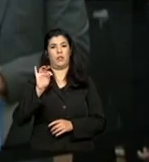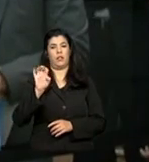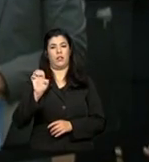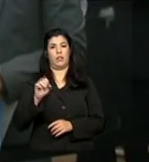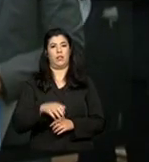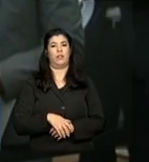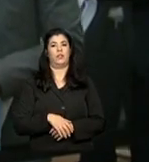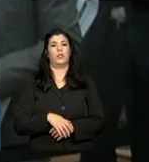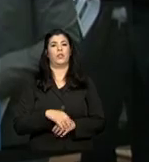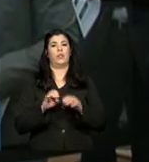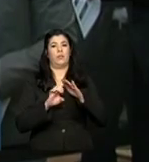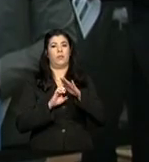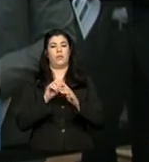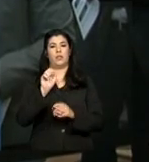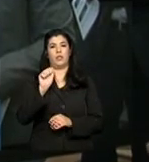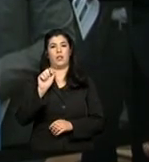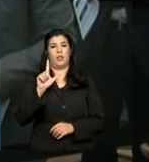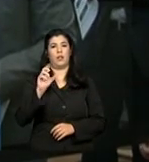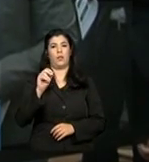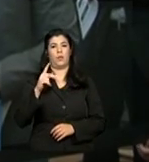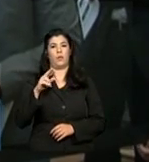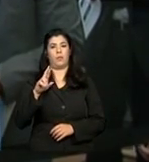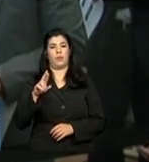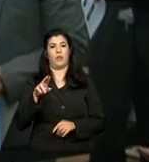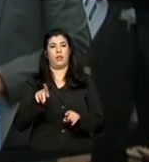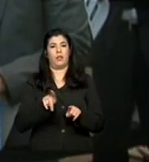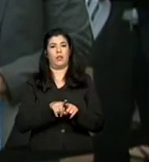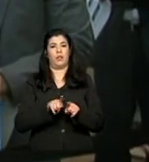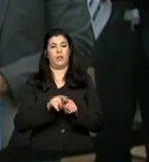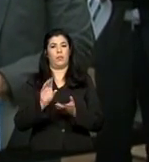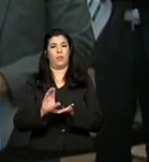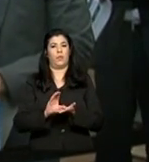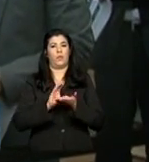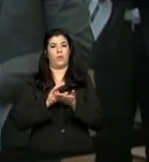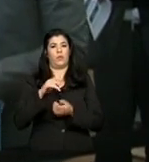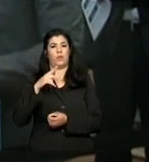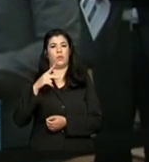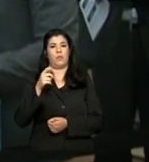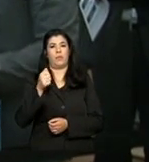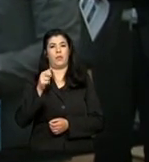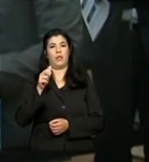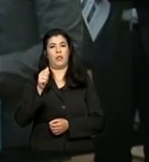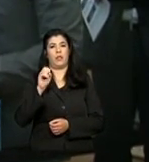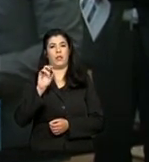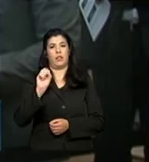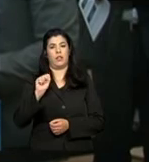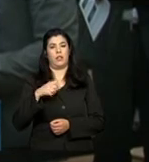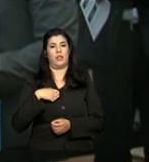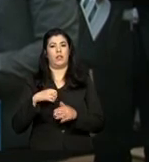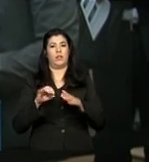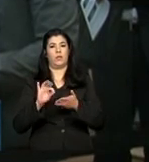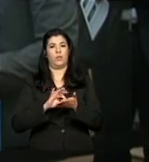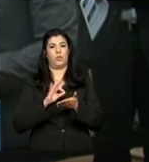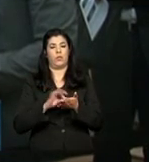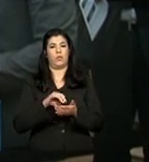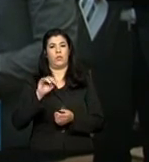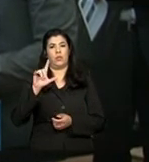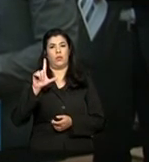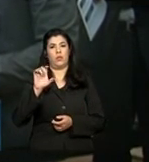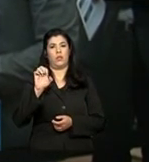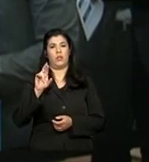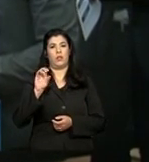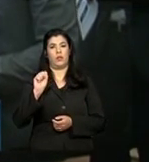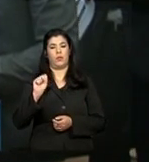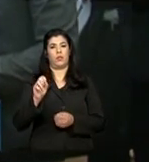S.A., representado pela corretora Fator, e Consórcio Paraíso, representado pelo escritório Lerosa.